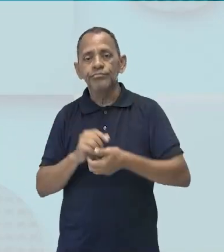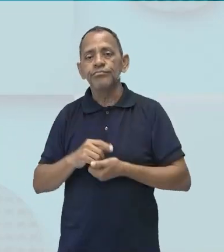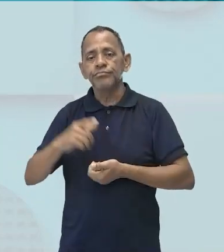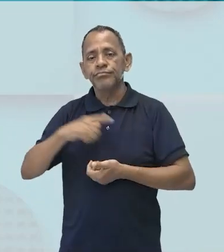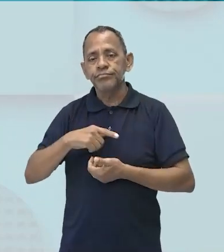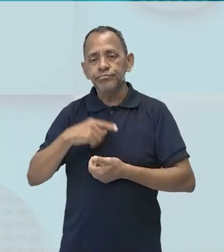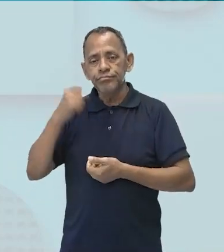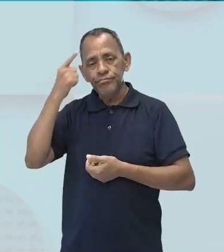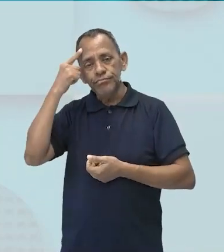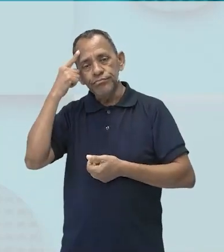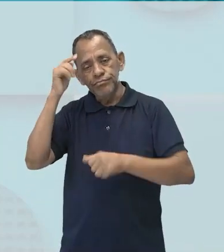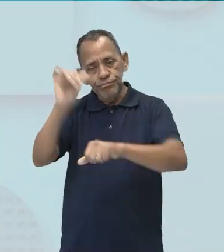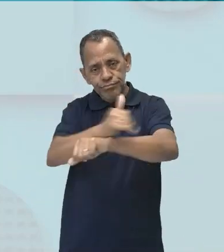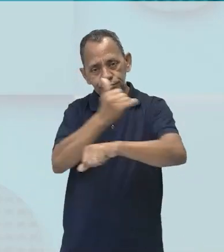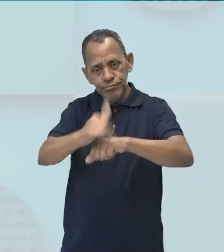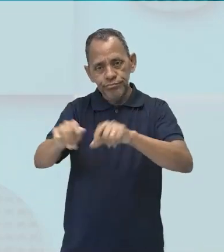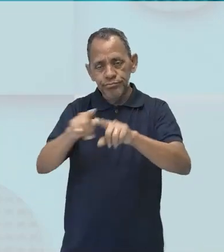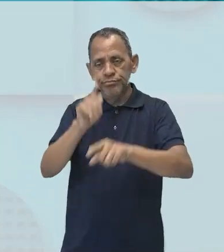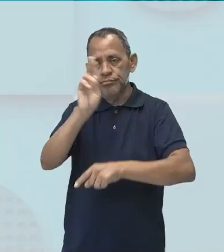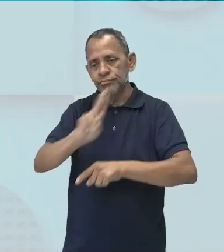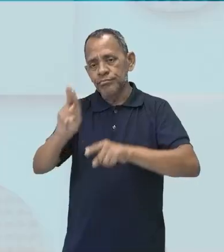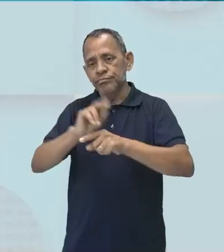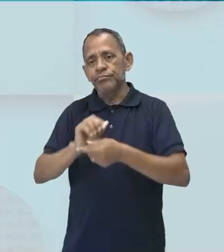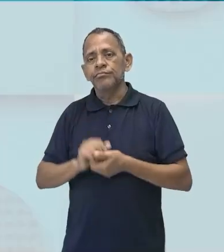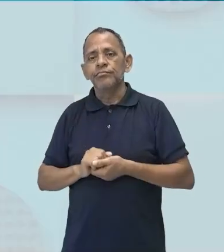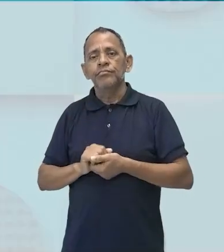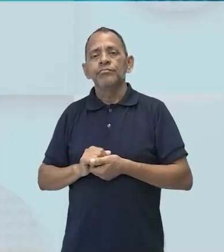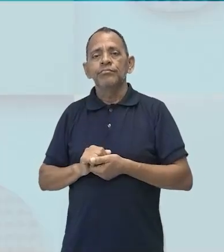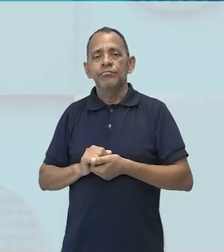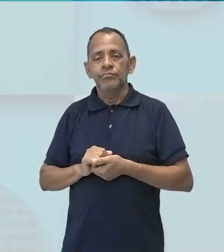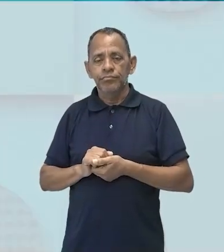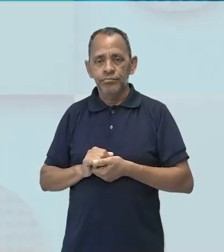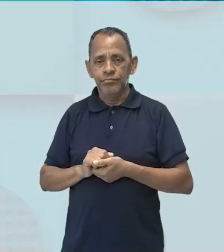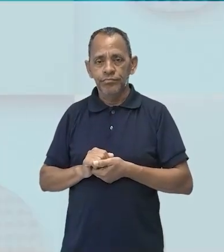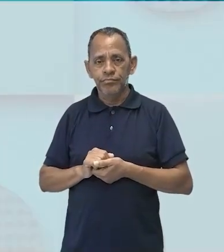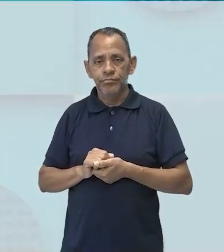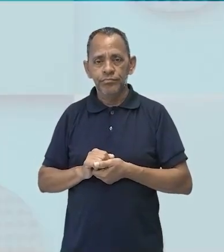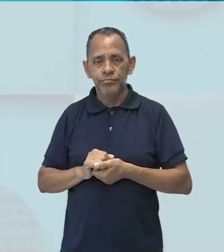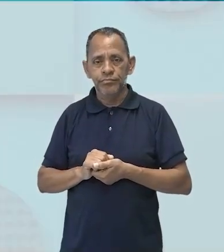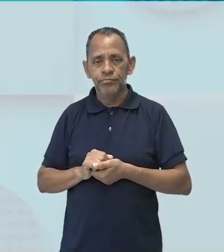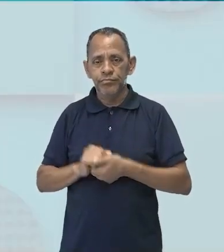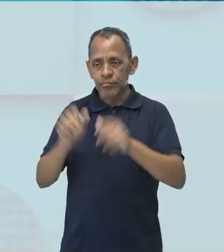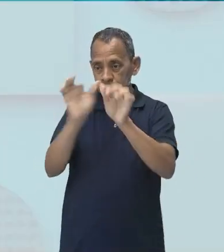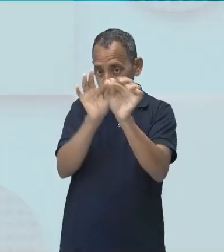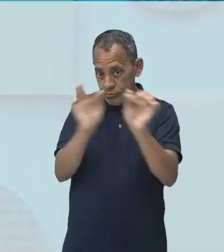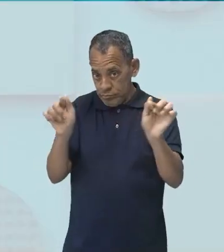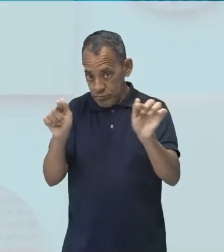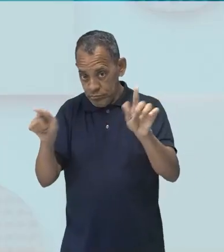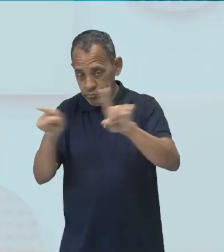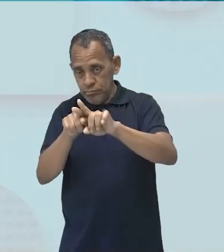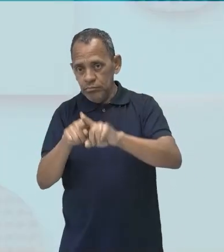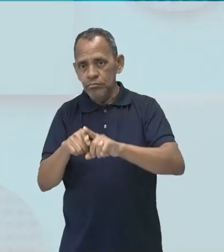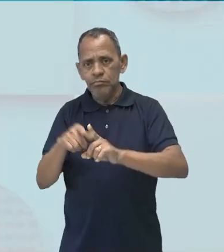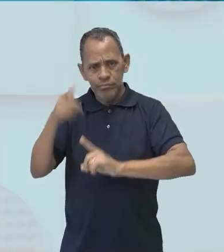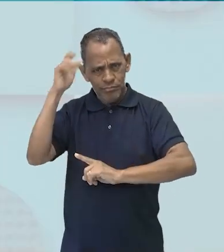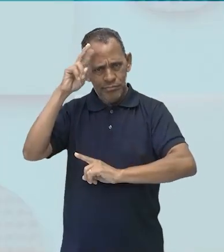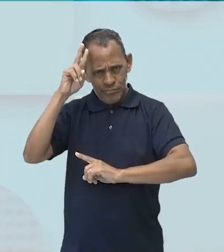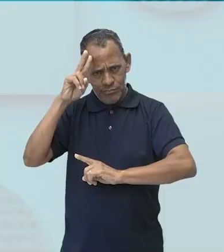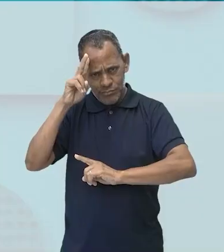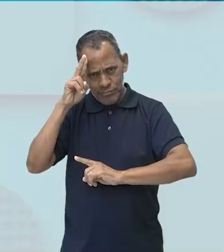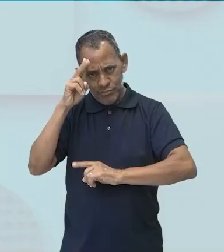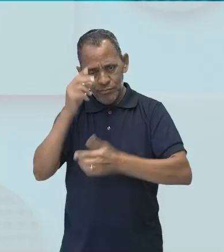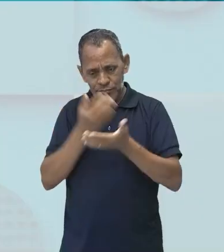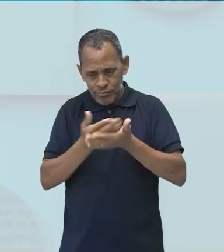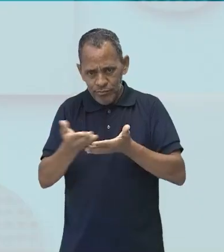usando formas geométricas. Lembram lá no começo da nossa aula, quando eu mostrei aquela paisagem? Ela